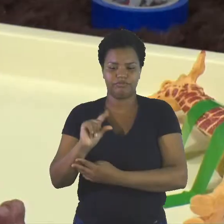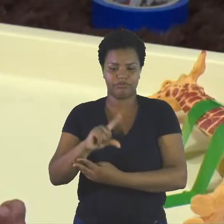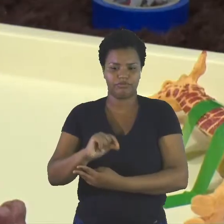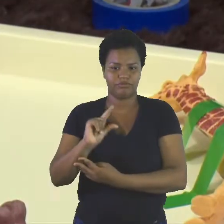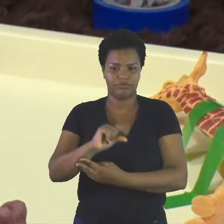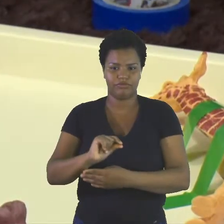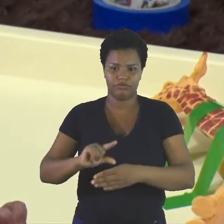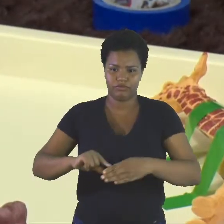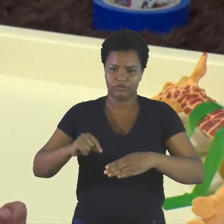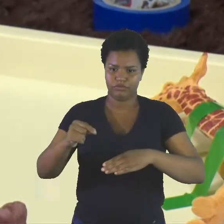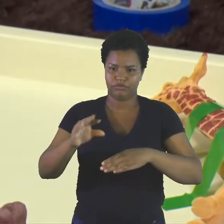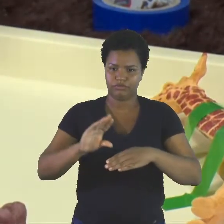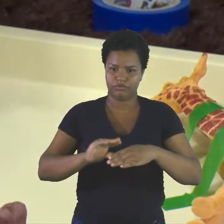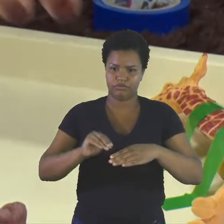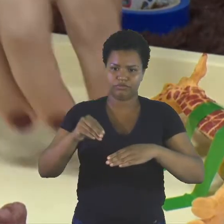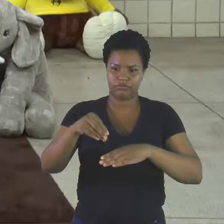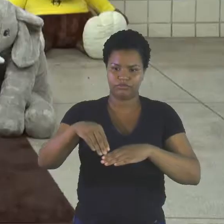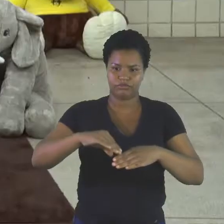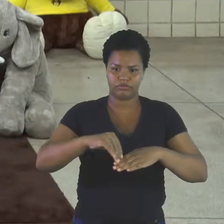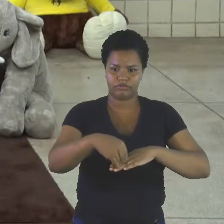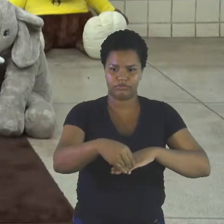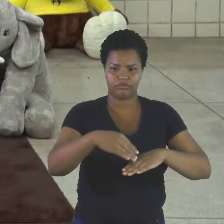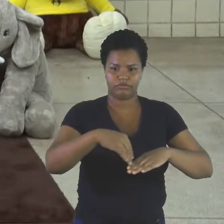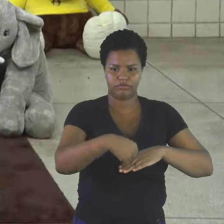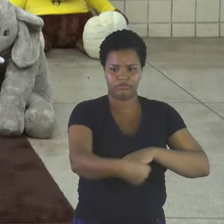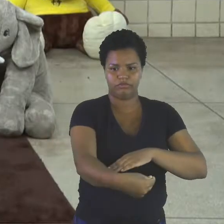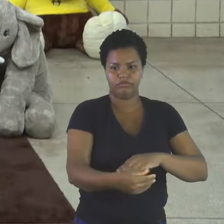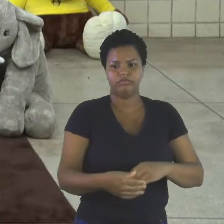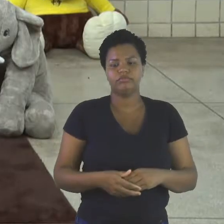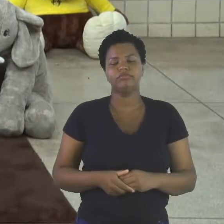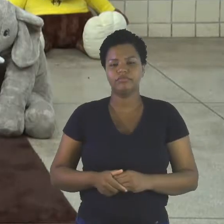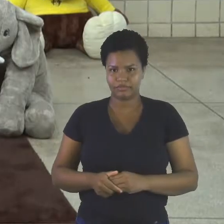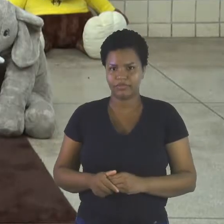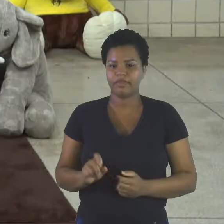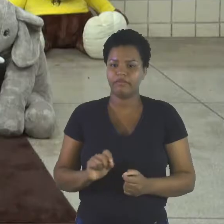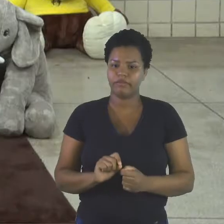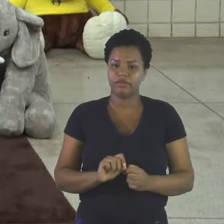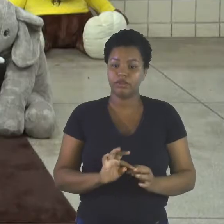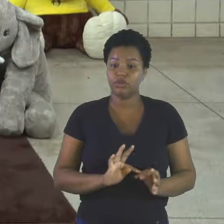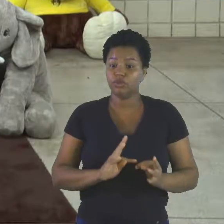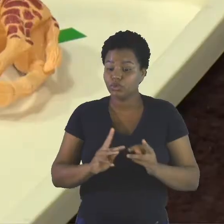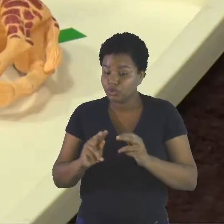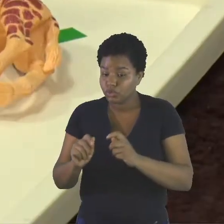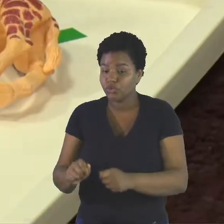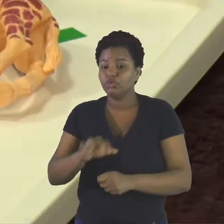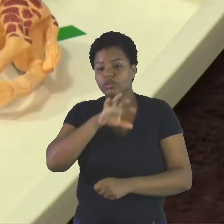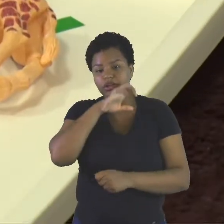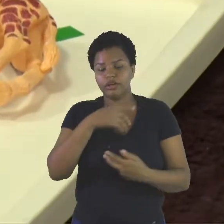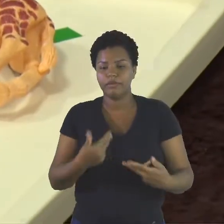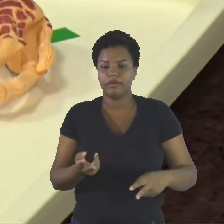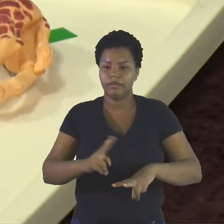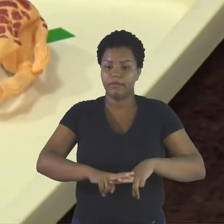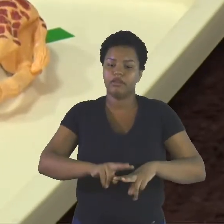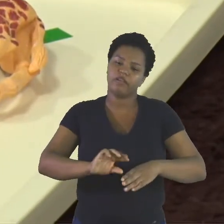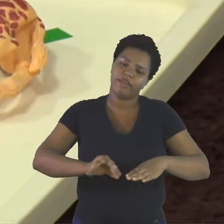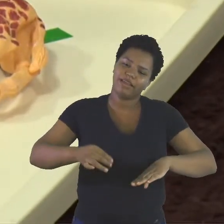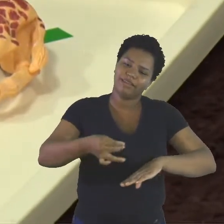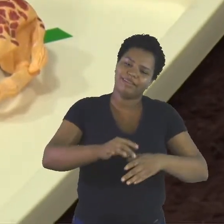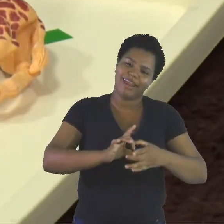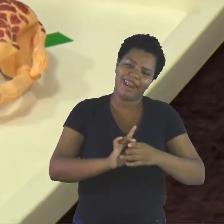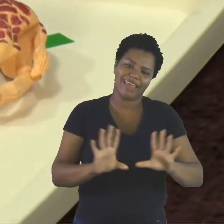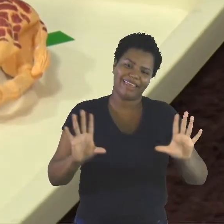onde ele tá trabalhando formato de pinça e aí você vai fazendo isso com todos os animais que estão presos